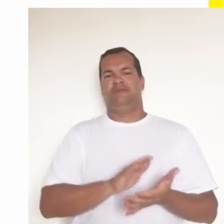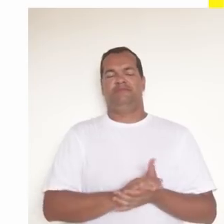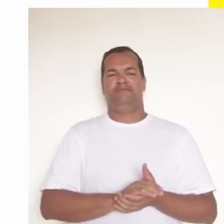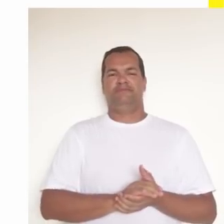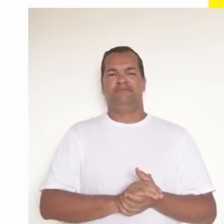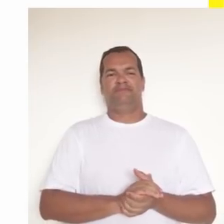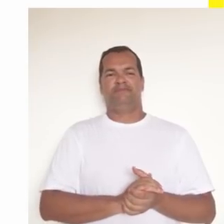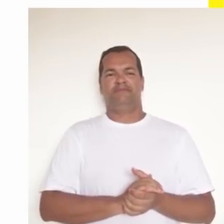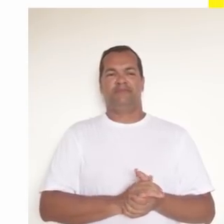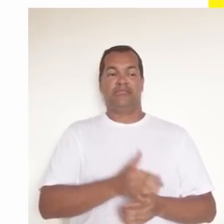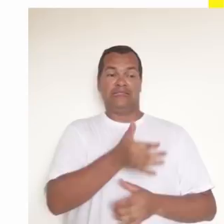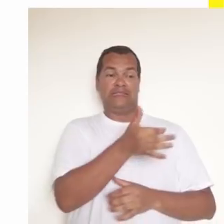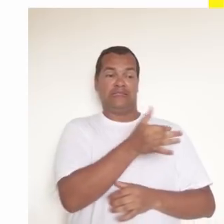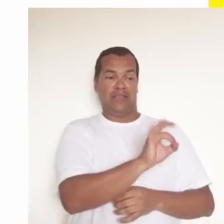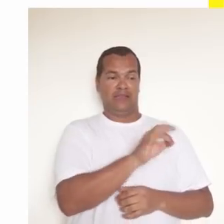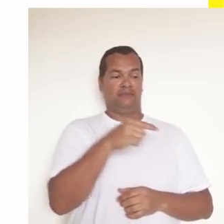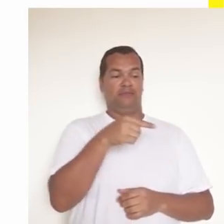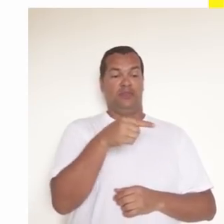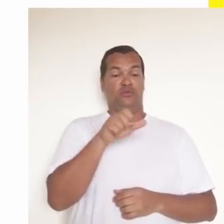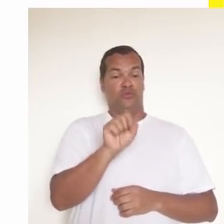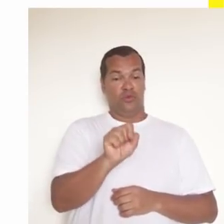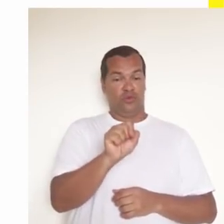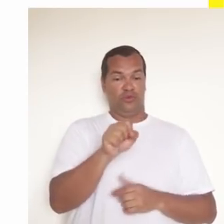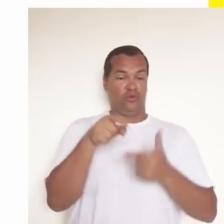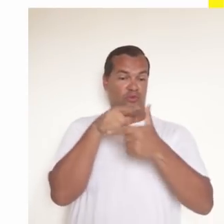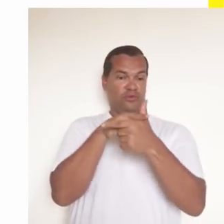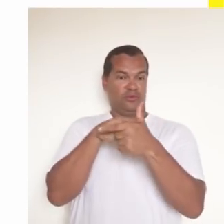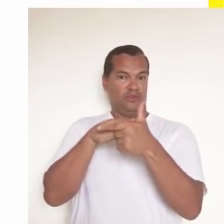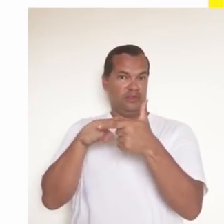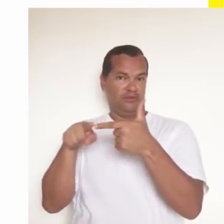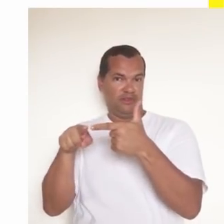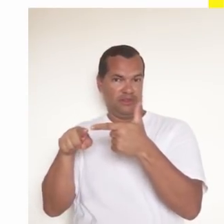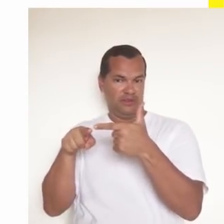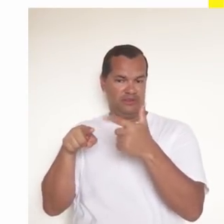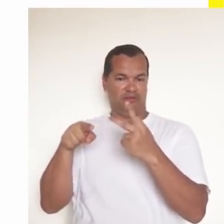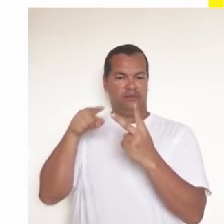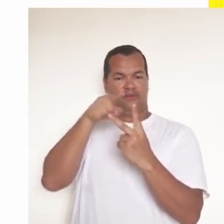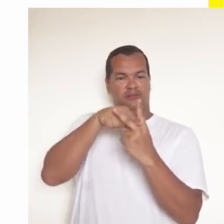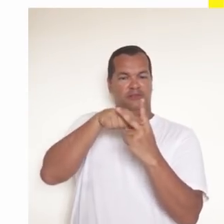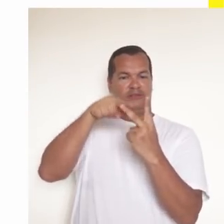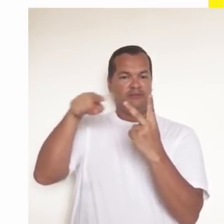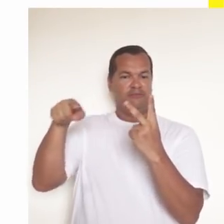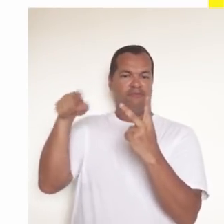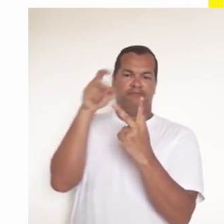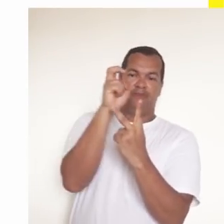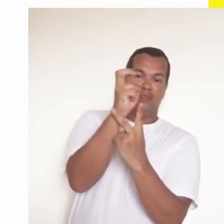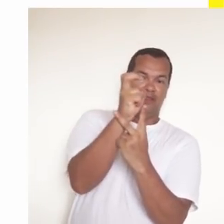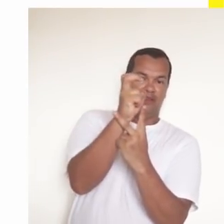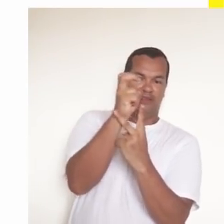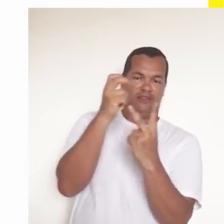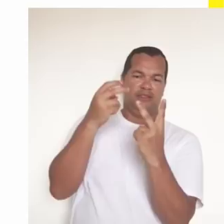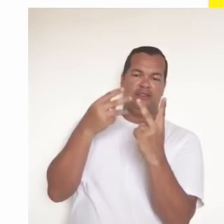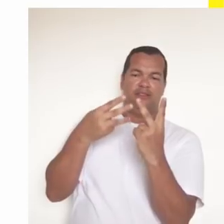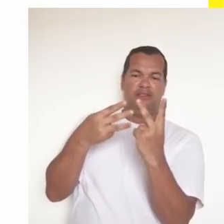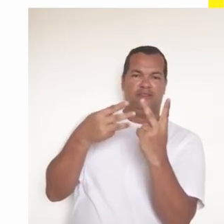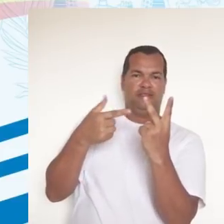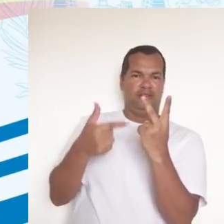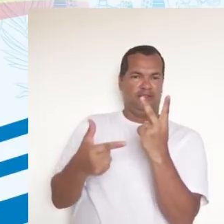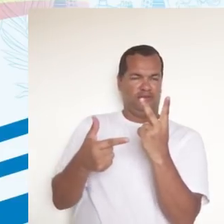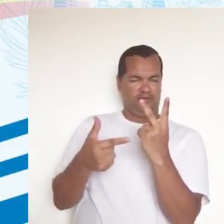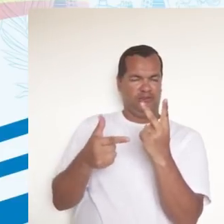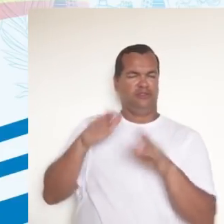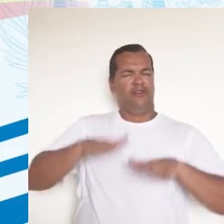lá. 10 menos 8 dividido pela raiz quinta de 32. Talvez você